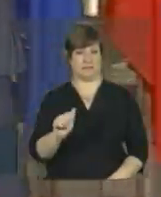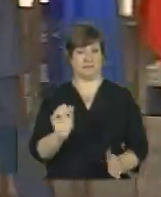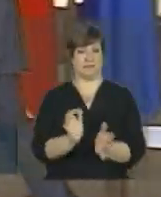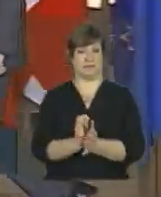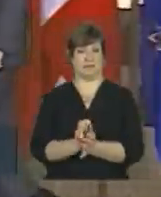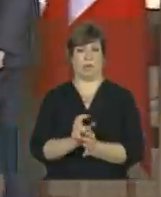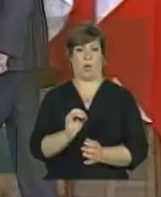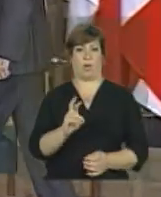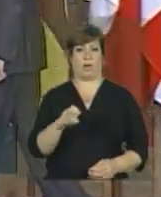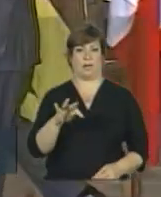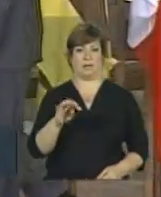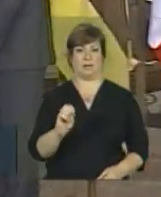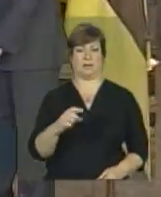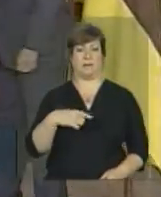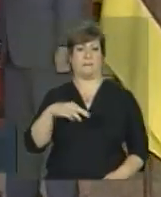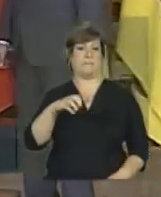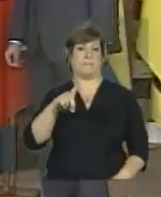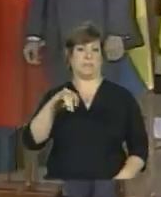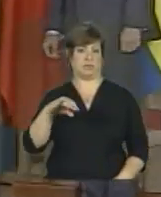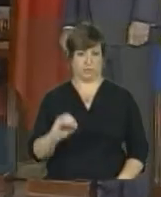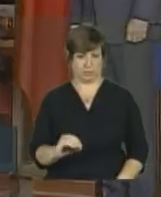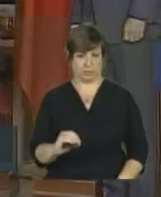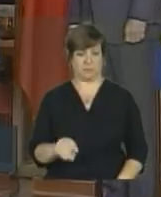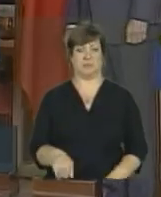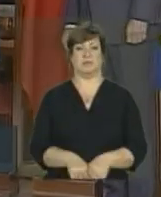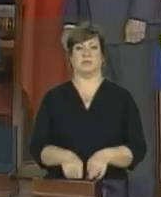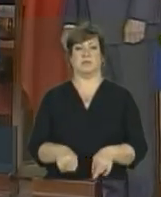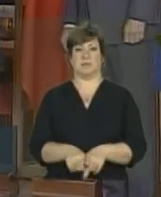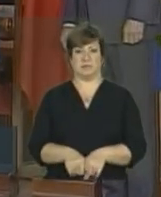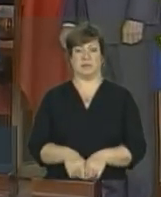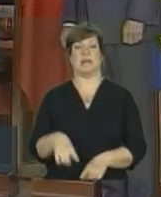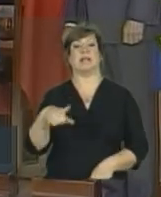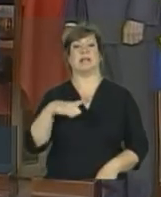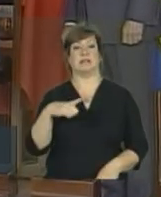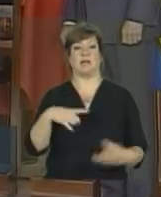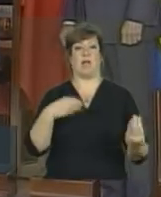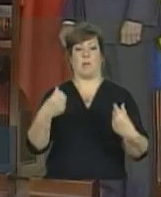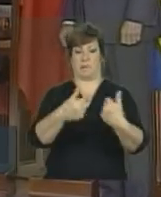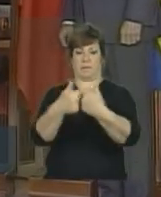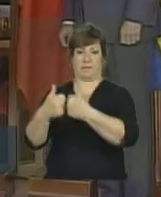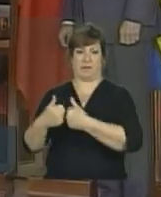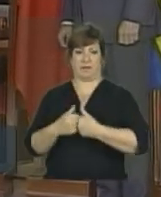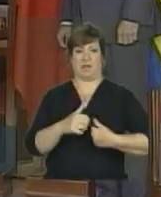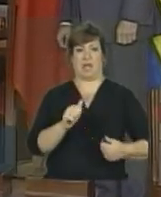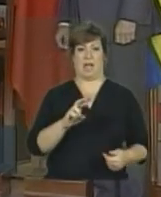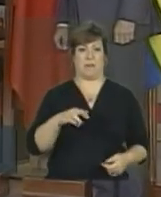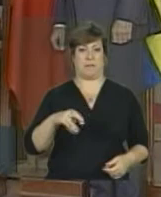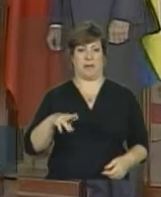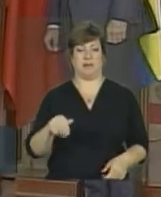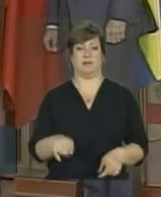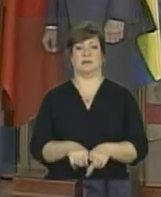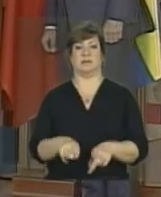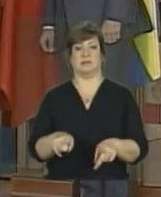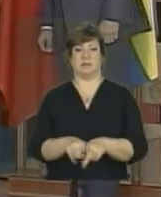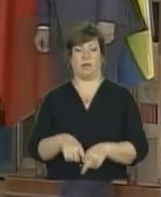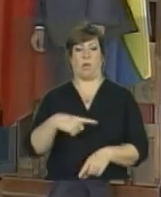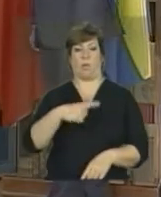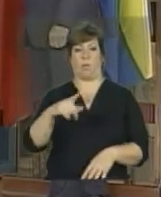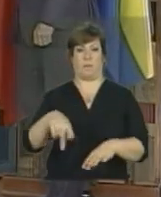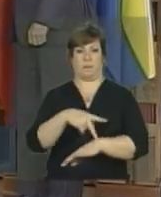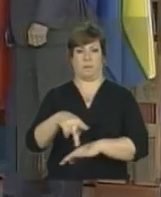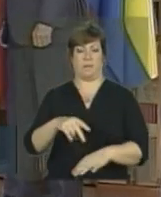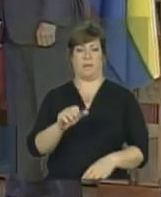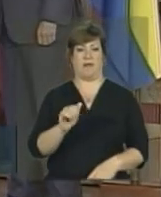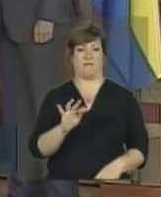do Oriente Médio, ou perdão, do Médio Oriente. E tem como países vizinhos a Armênia, o Azerbaijão,